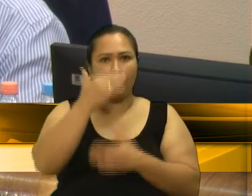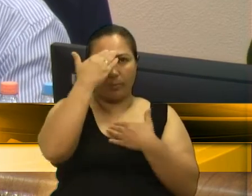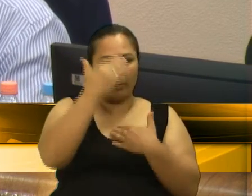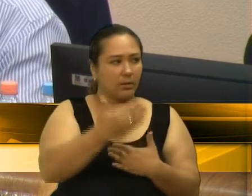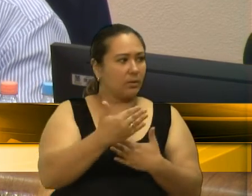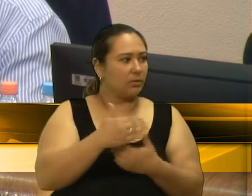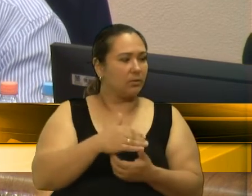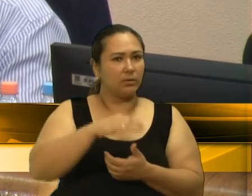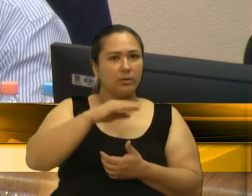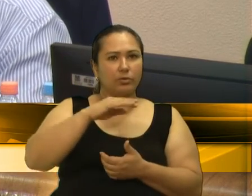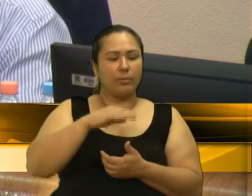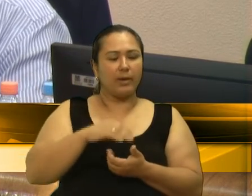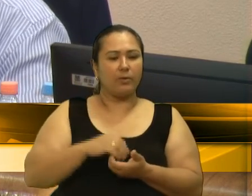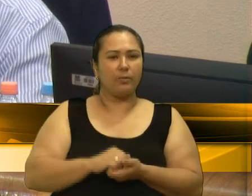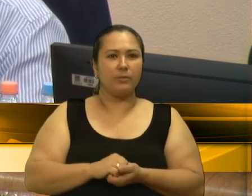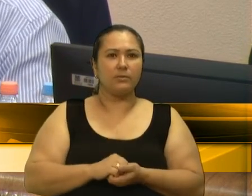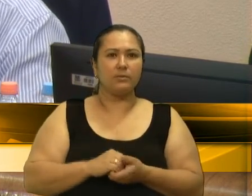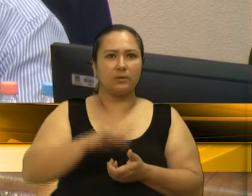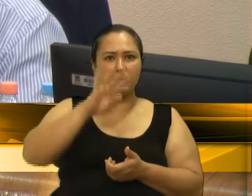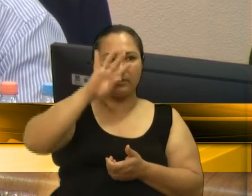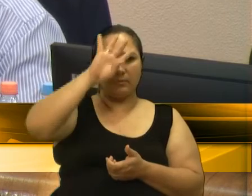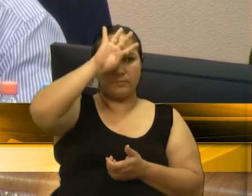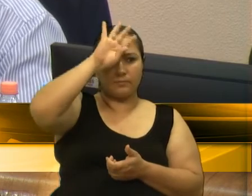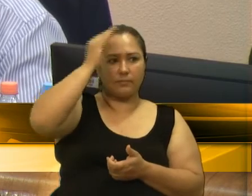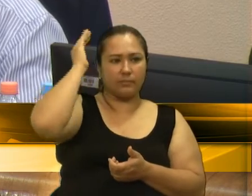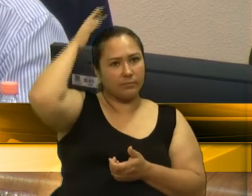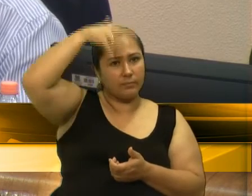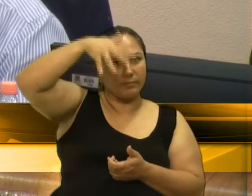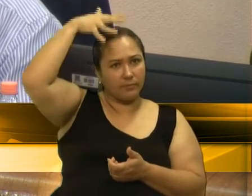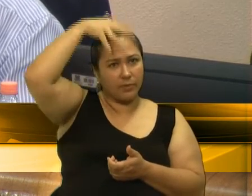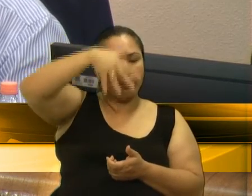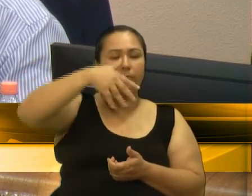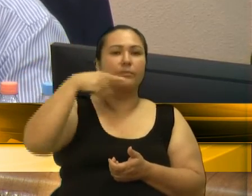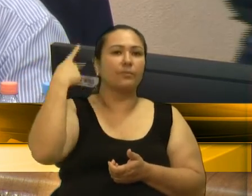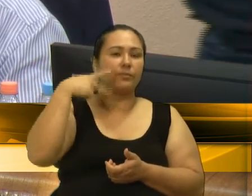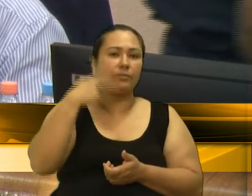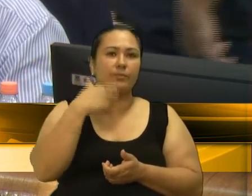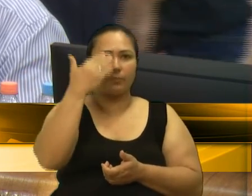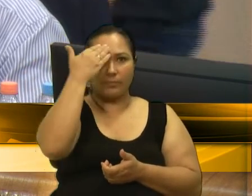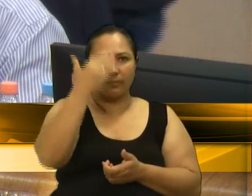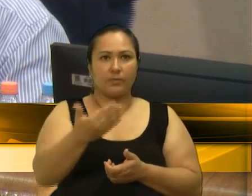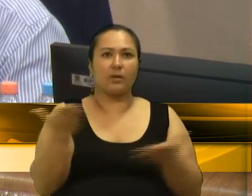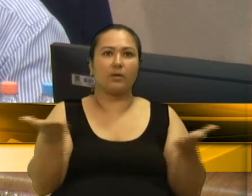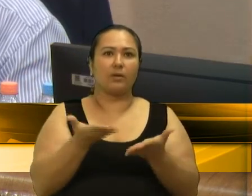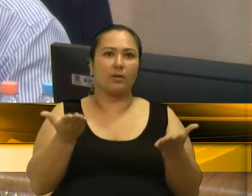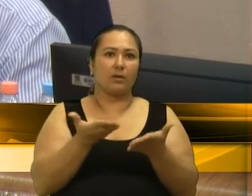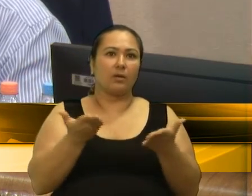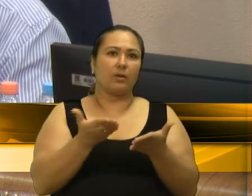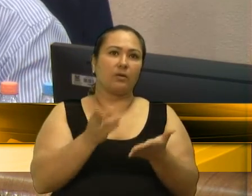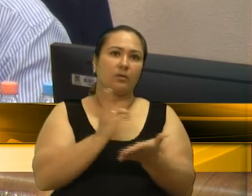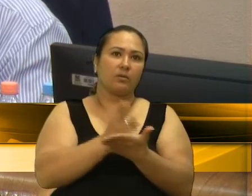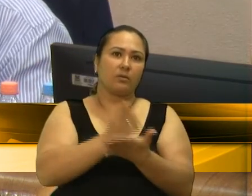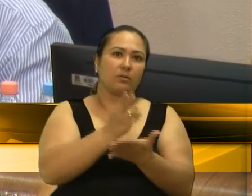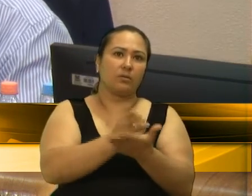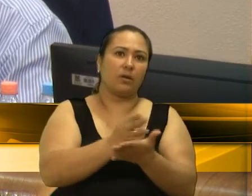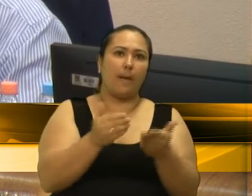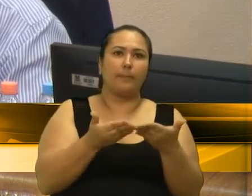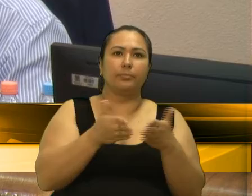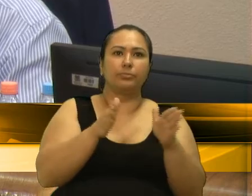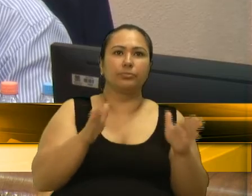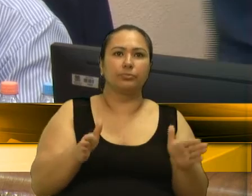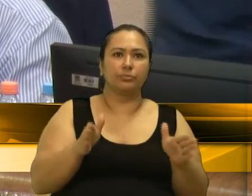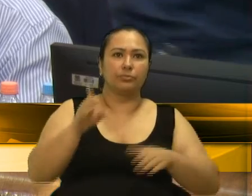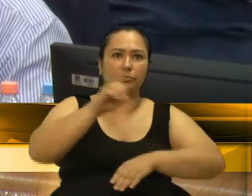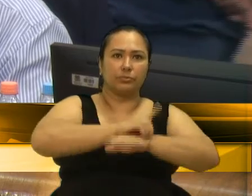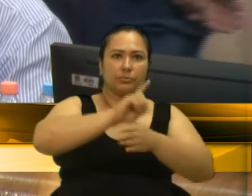alguma pergunta ou se tem alguma manifestação. Obrigado. Nesse momento, suspendemos a presente sessão para procedermos à lavratura da ata, que